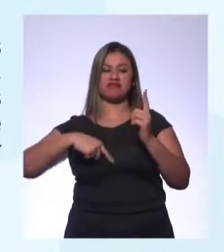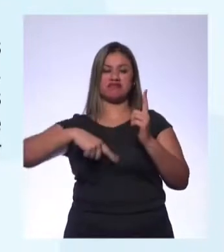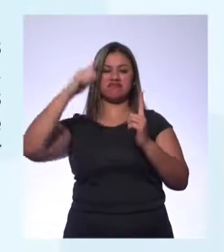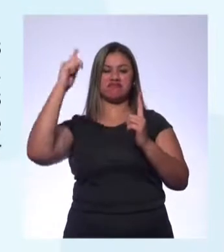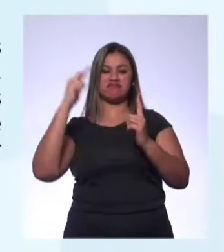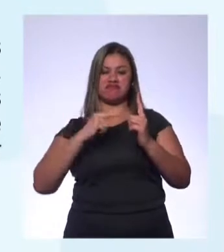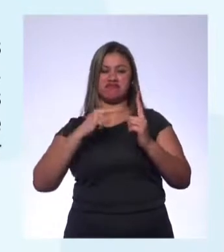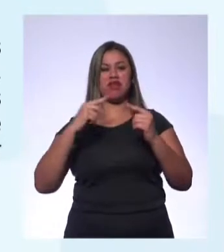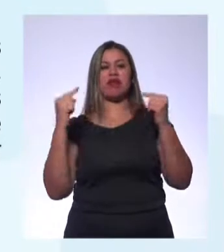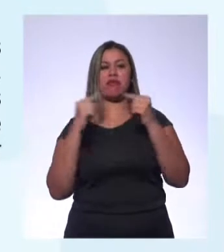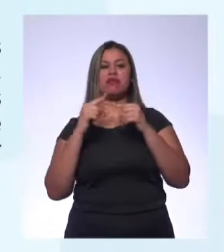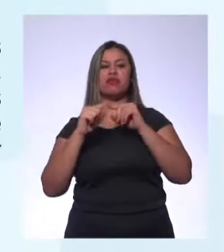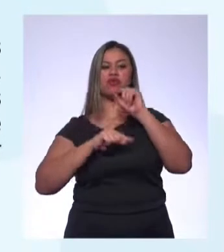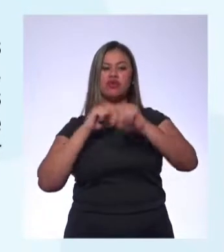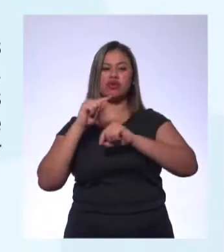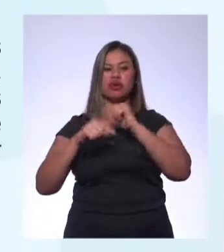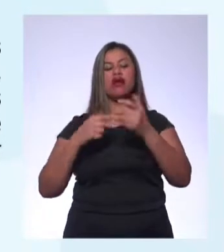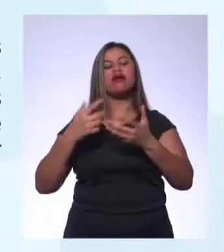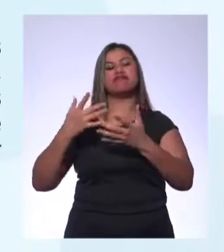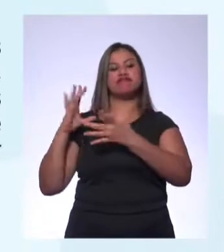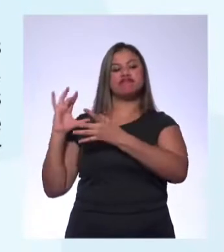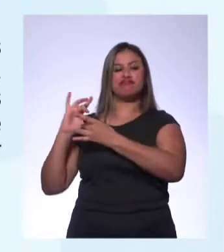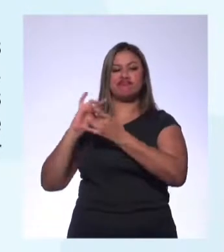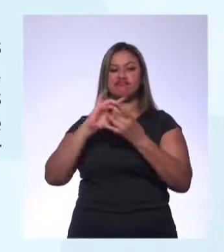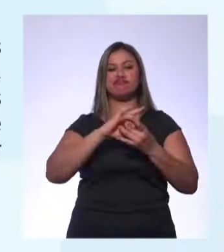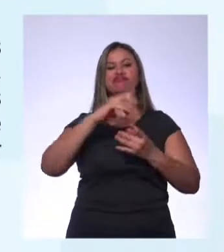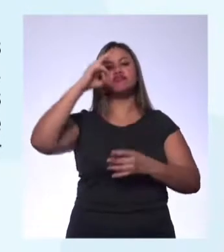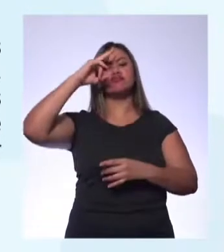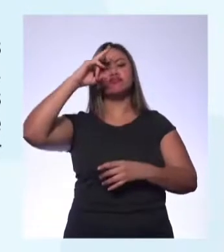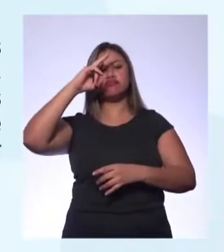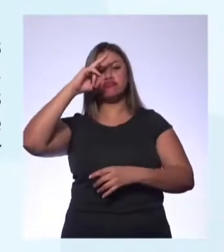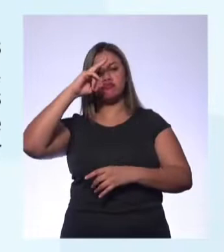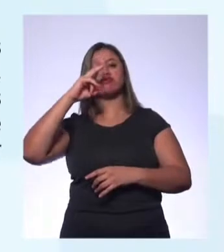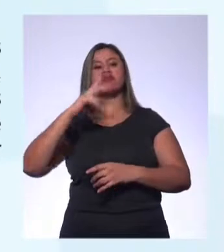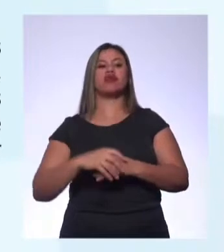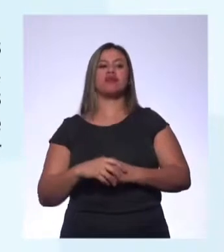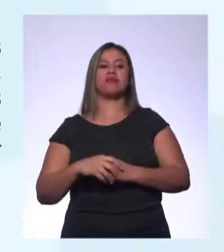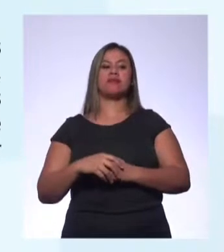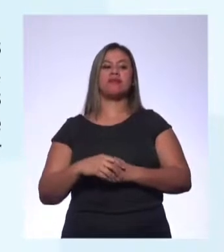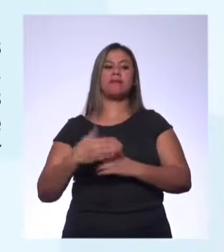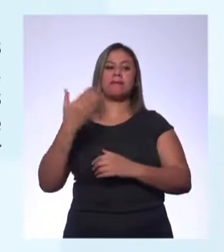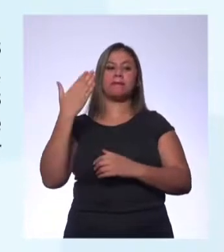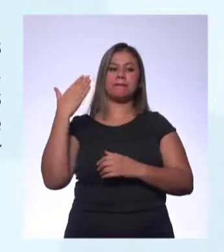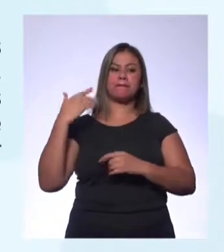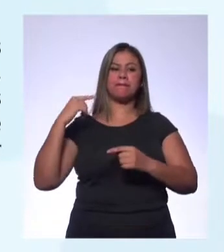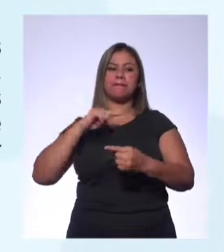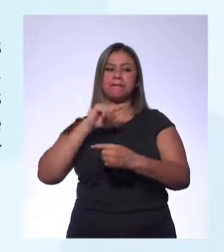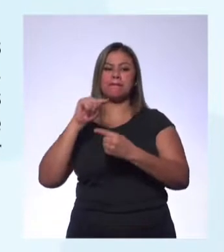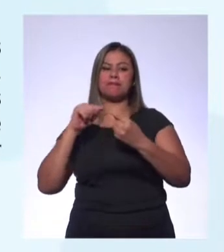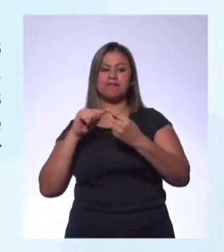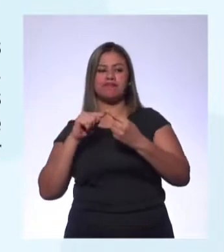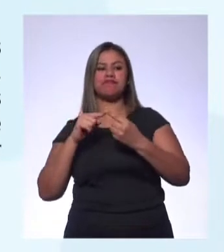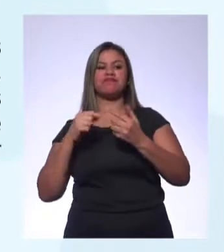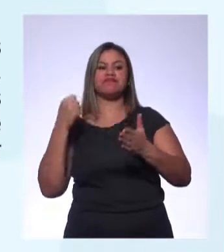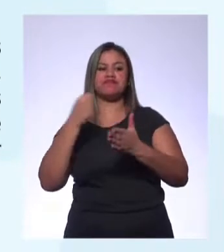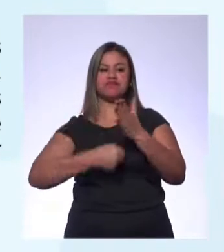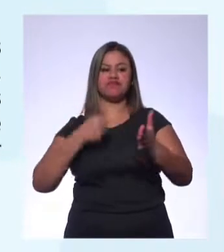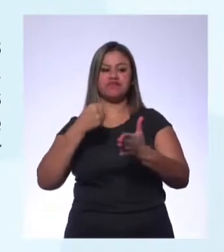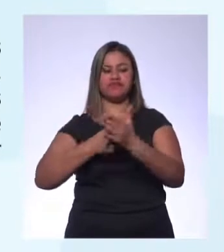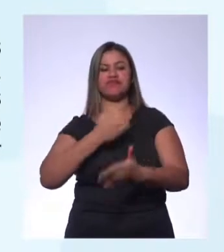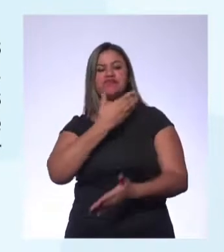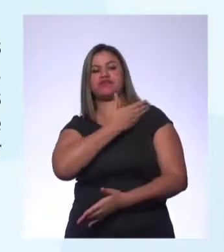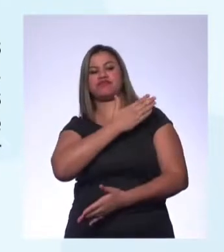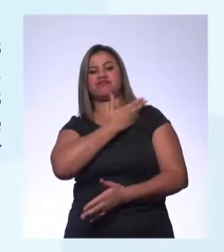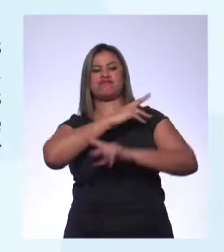outros discursos construídos historicamente no período em que tinham intencionalidades de modo a combater preconceitos